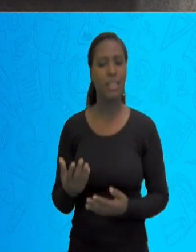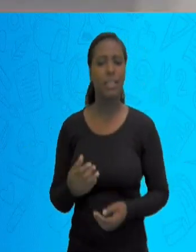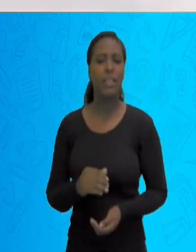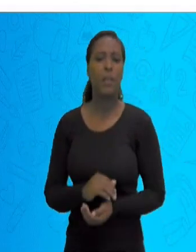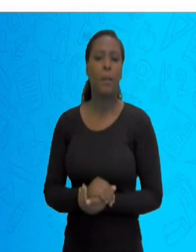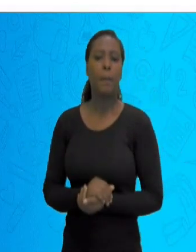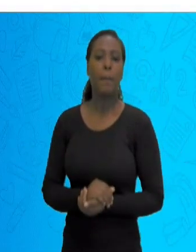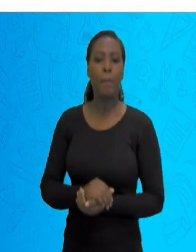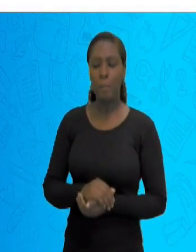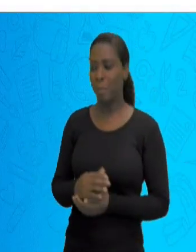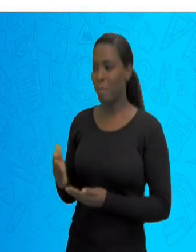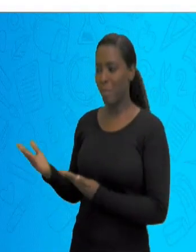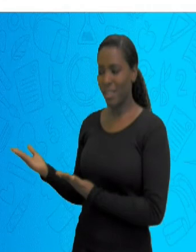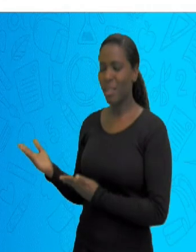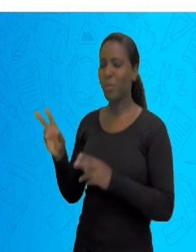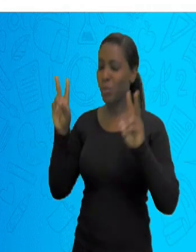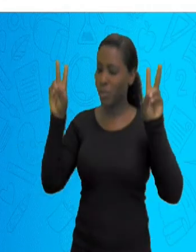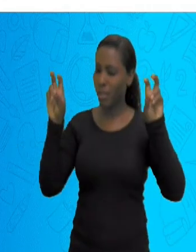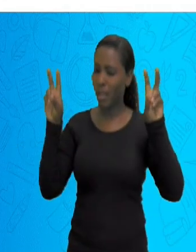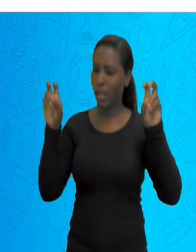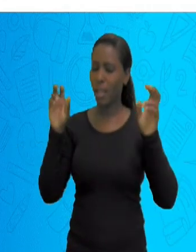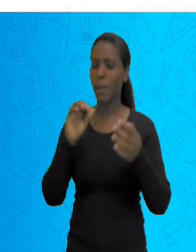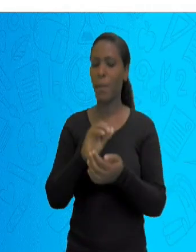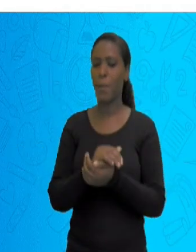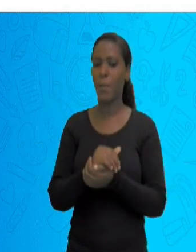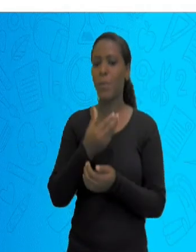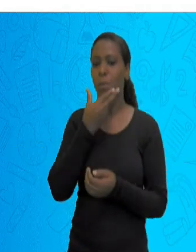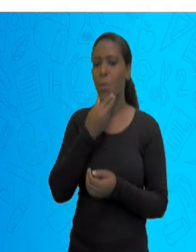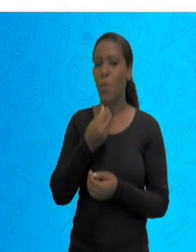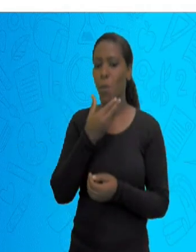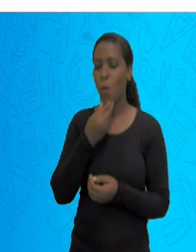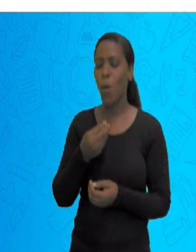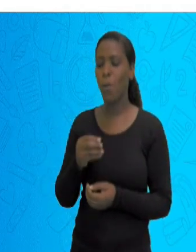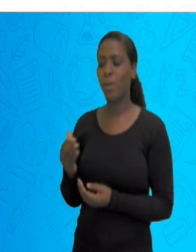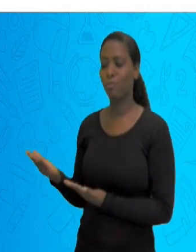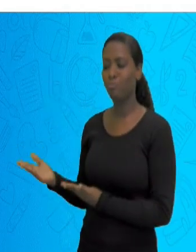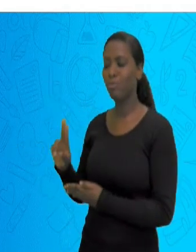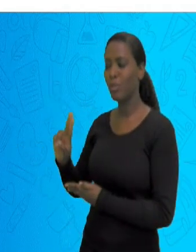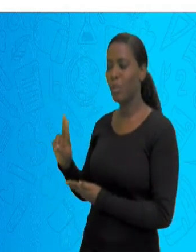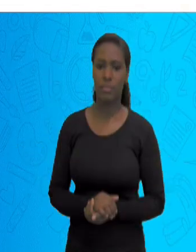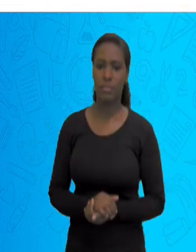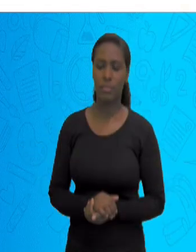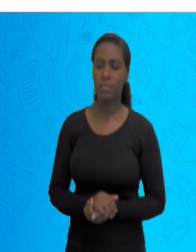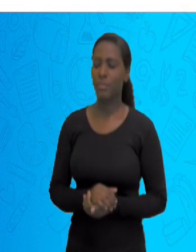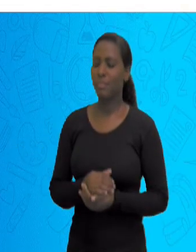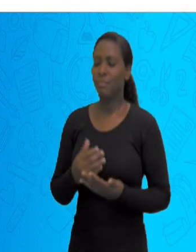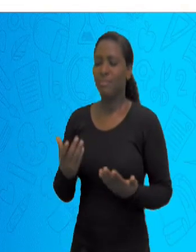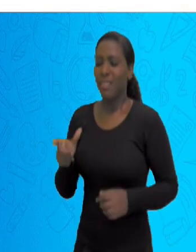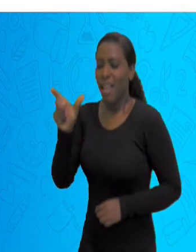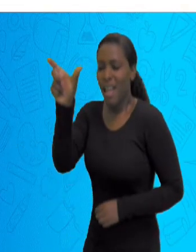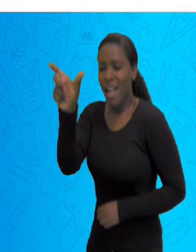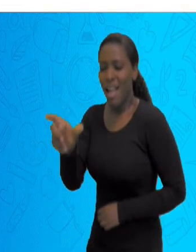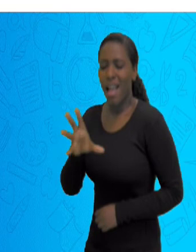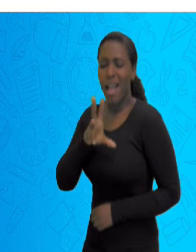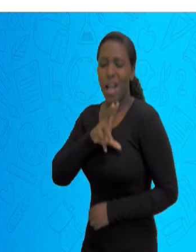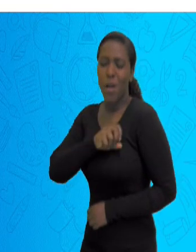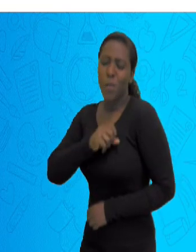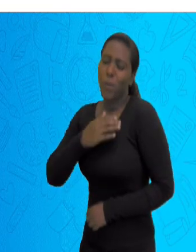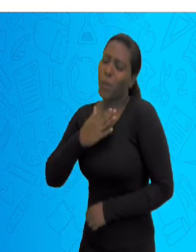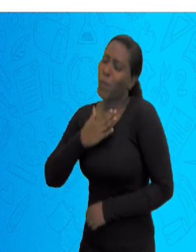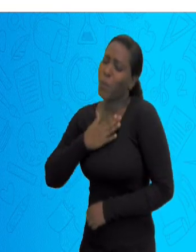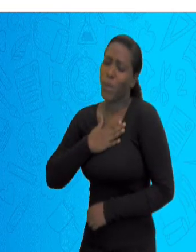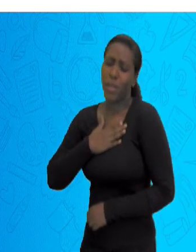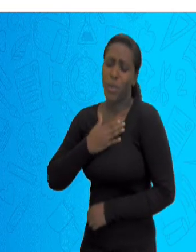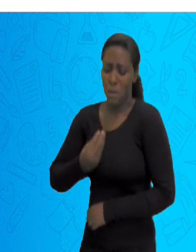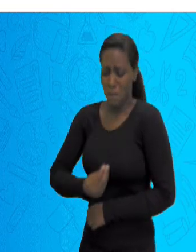Soneto de Fidelidade, Vinícius de Moraes. De tudo ao meu